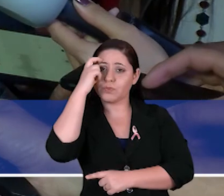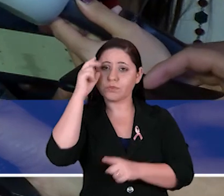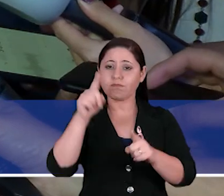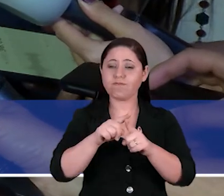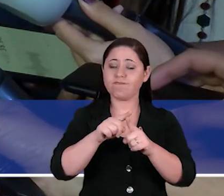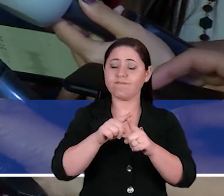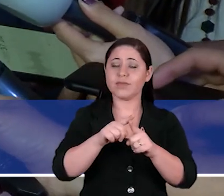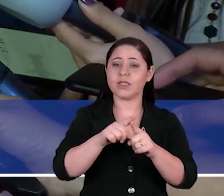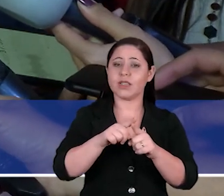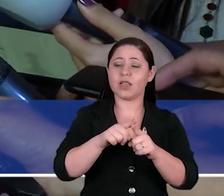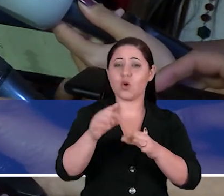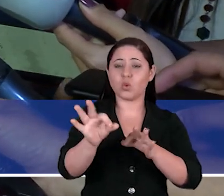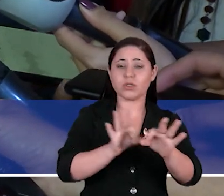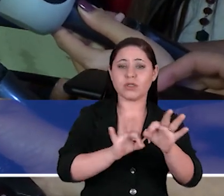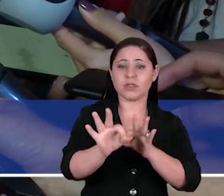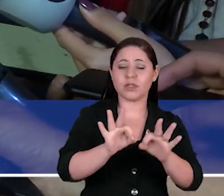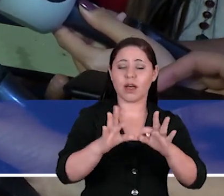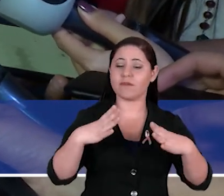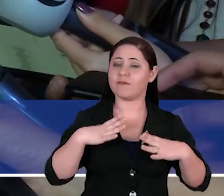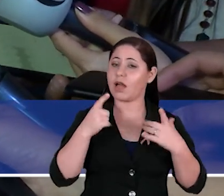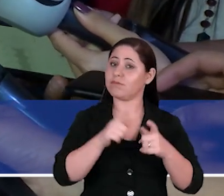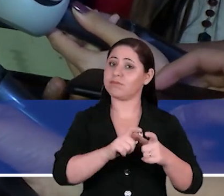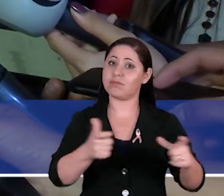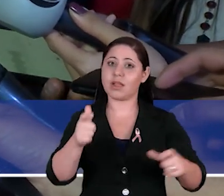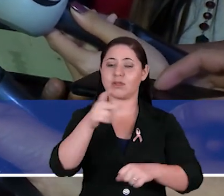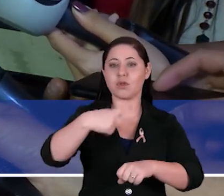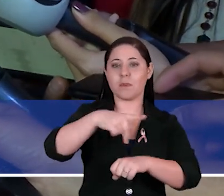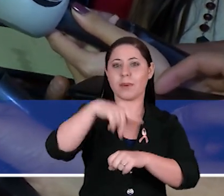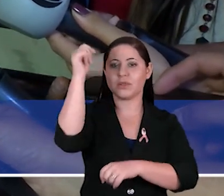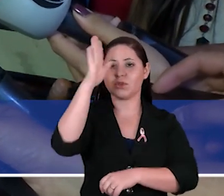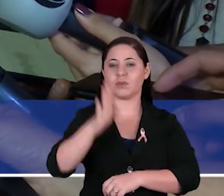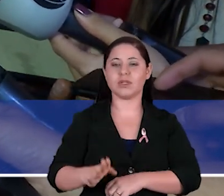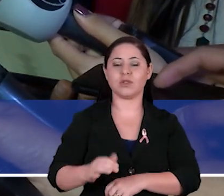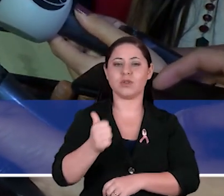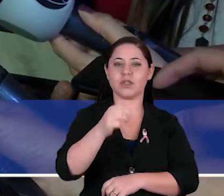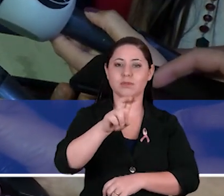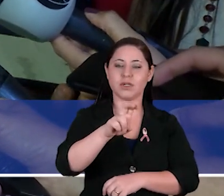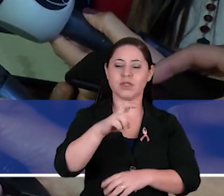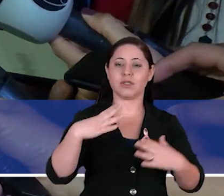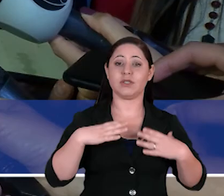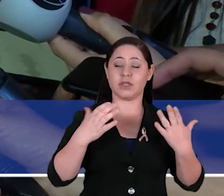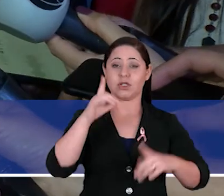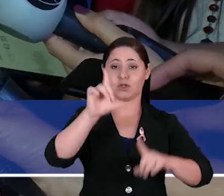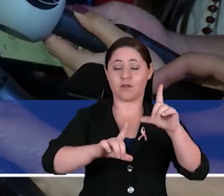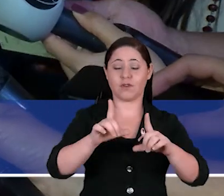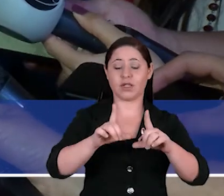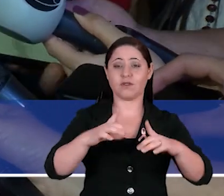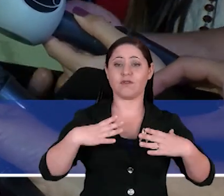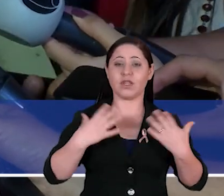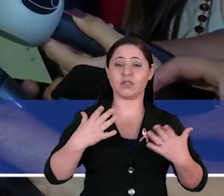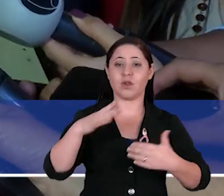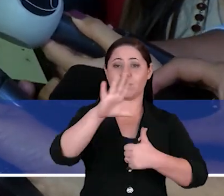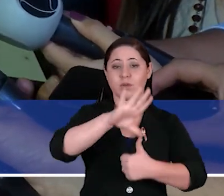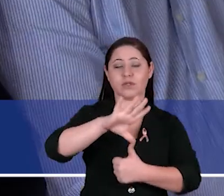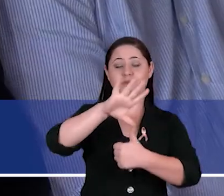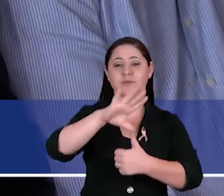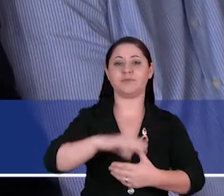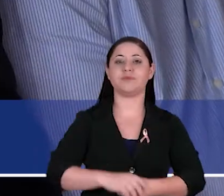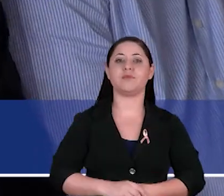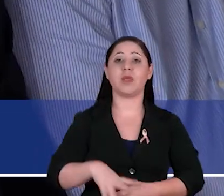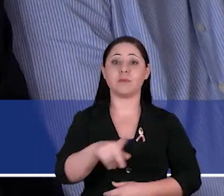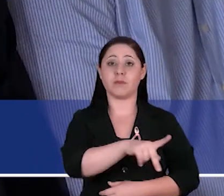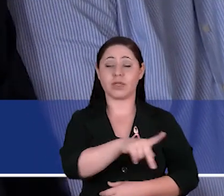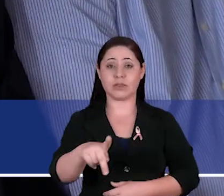soube organizar, e eu tenho certeza será um dos grandes festivais do Brasil, essa 15ª edição em Corumbá do Festival América do Sul.